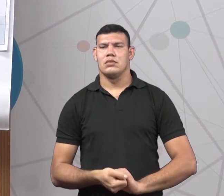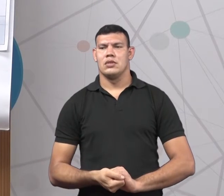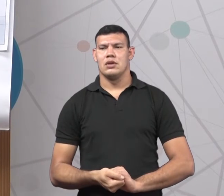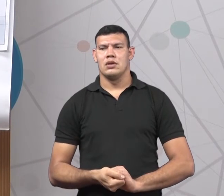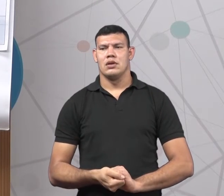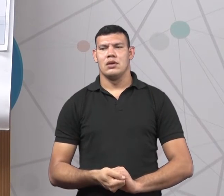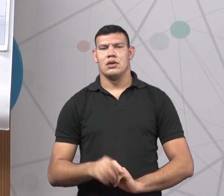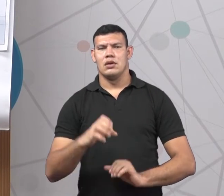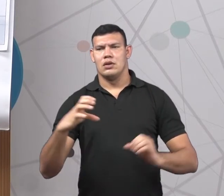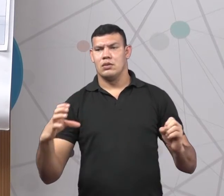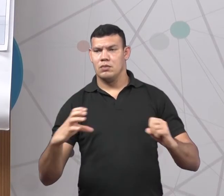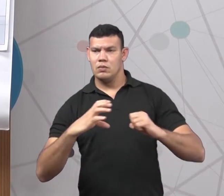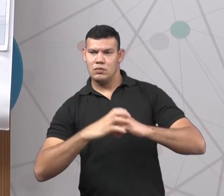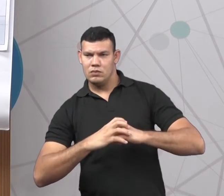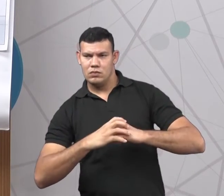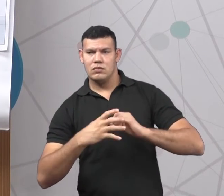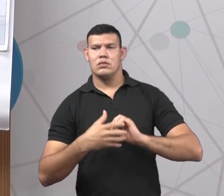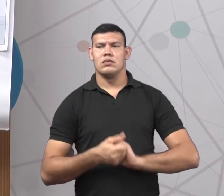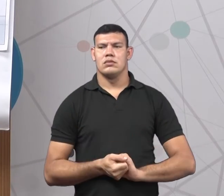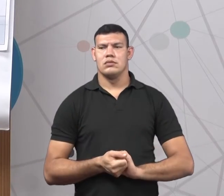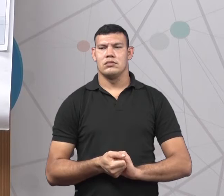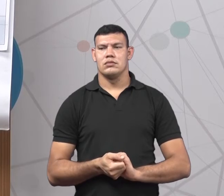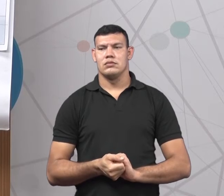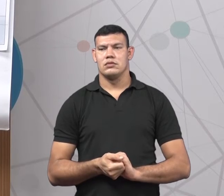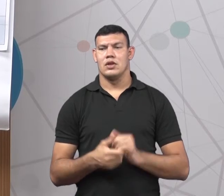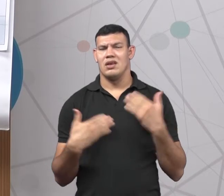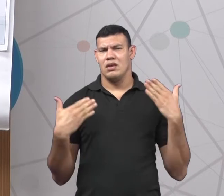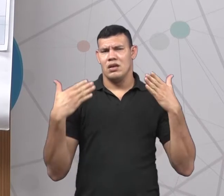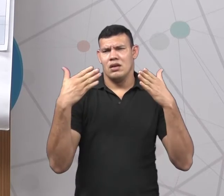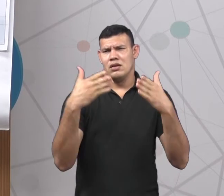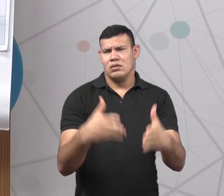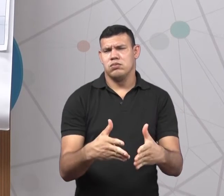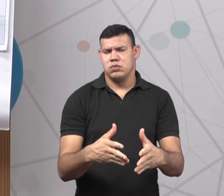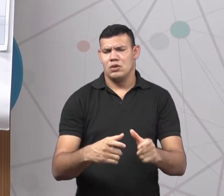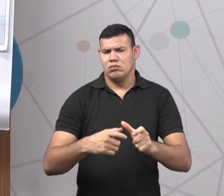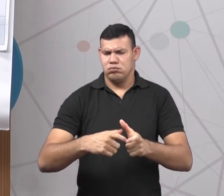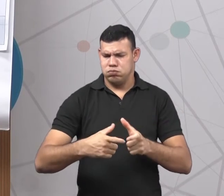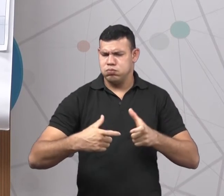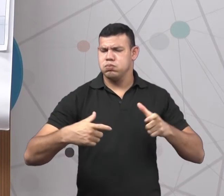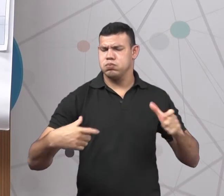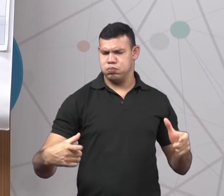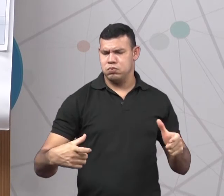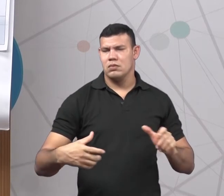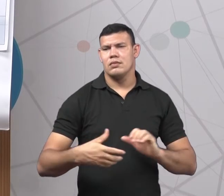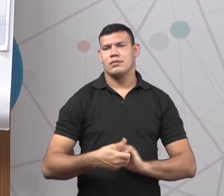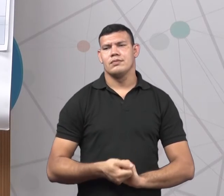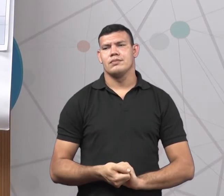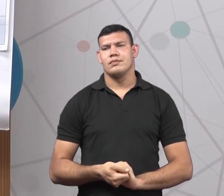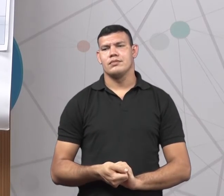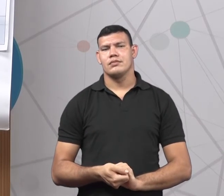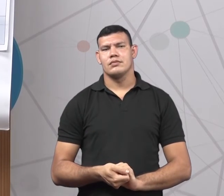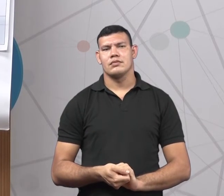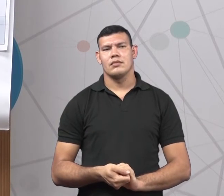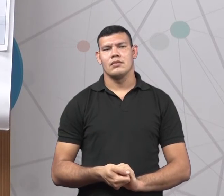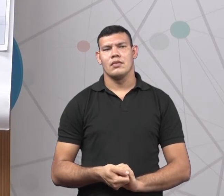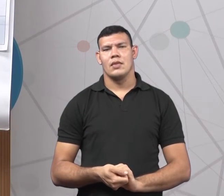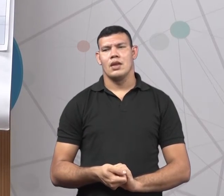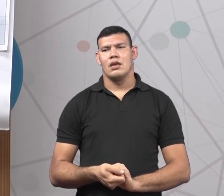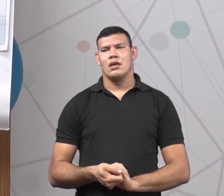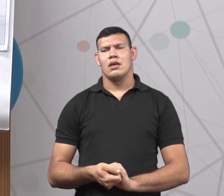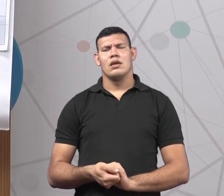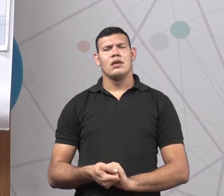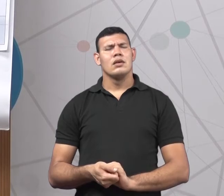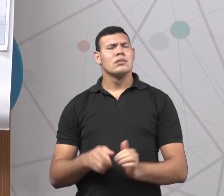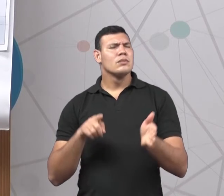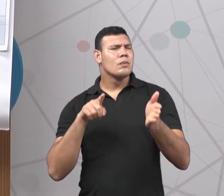Aqui na região Centro-Oeste, o fluxo de chegada foi bem maior que o fluxo de saída. Agora eu pergunto para